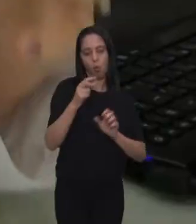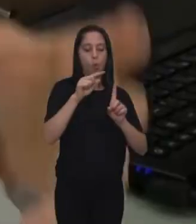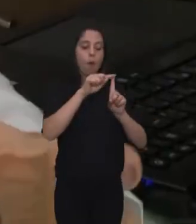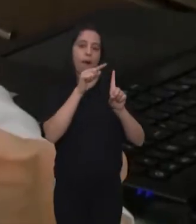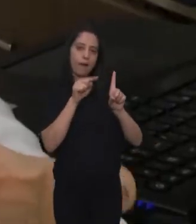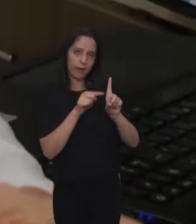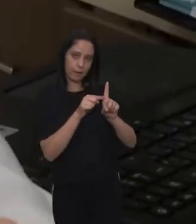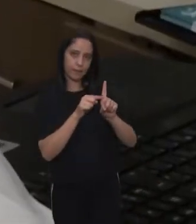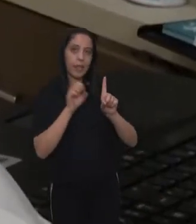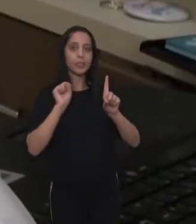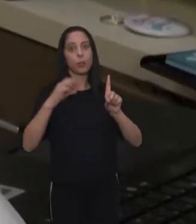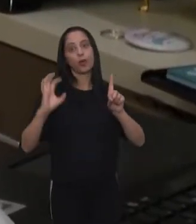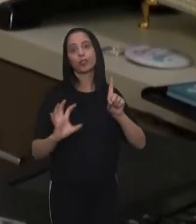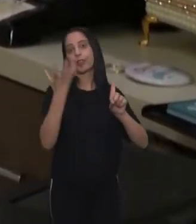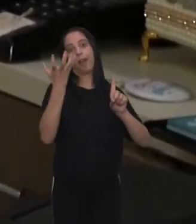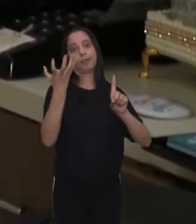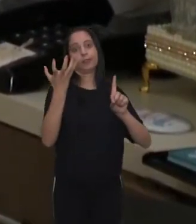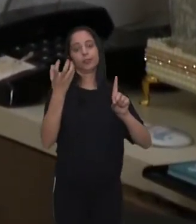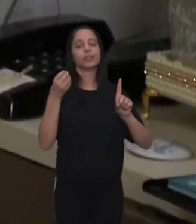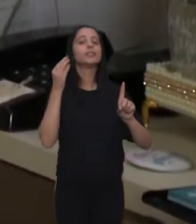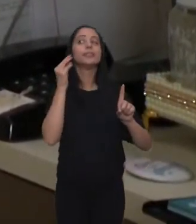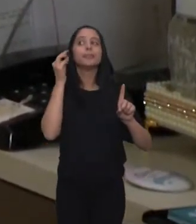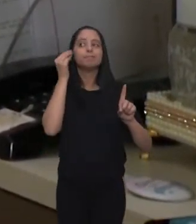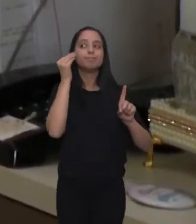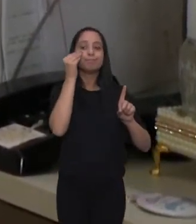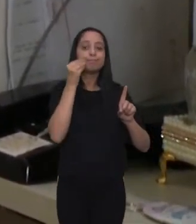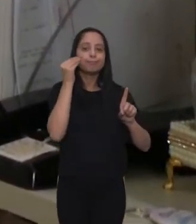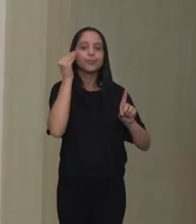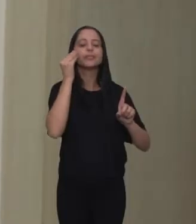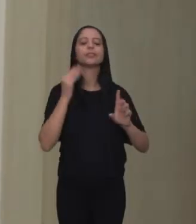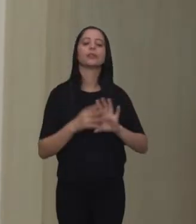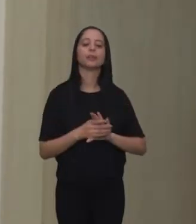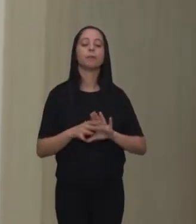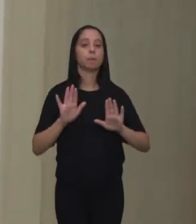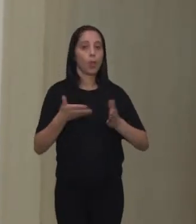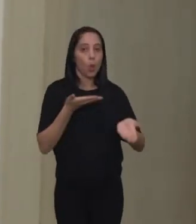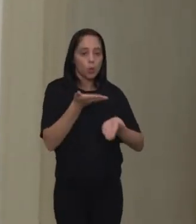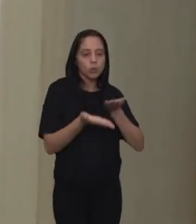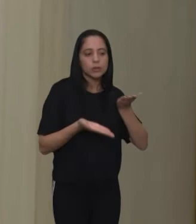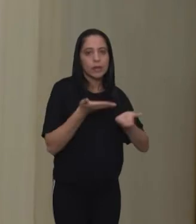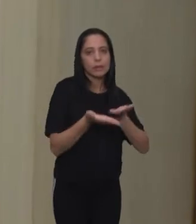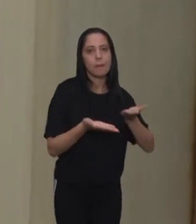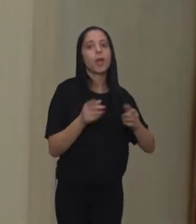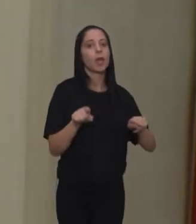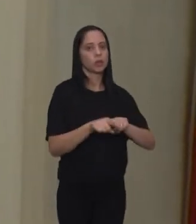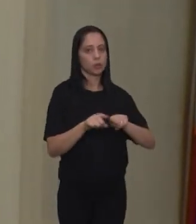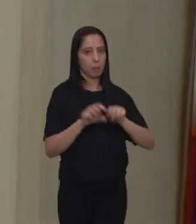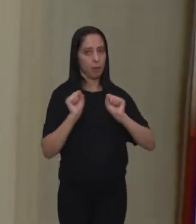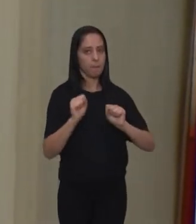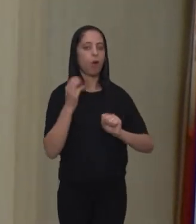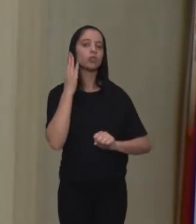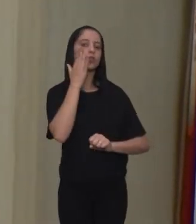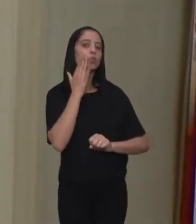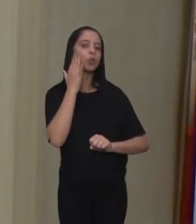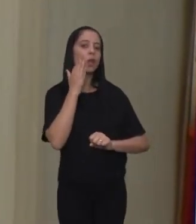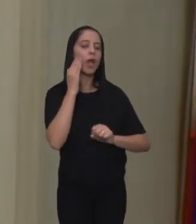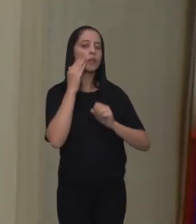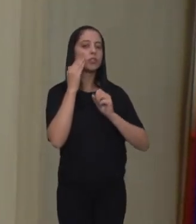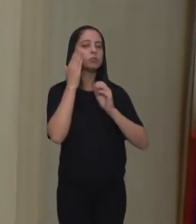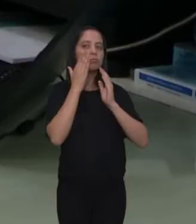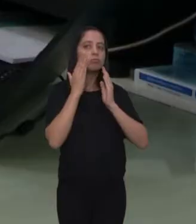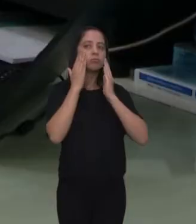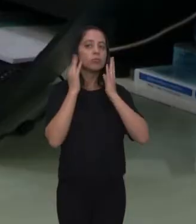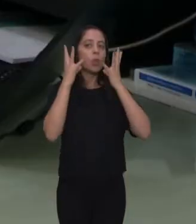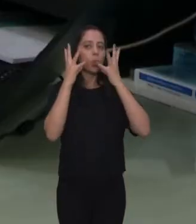gravidez segundo essa dermatologista além do protetor solar o tratamento também envolve cremes para o clareamento da